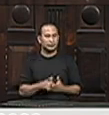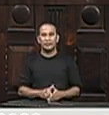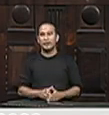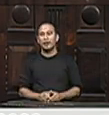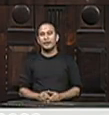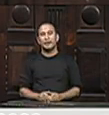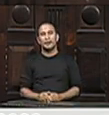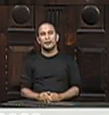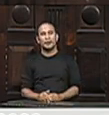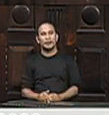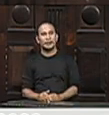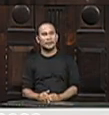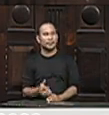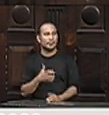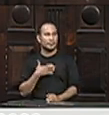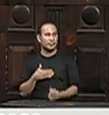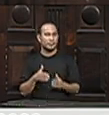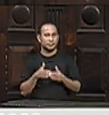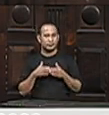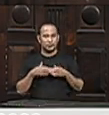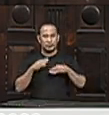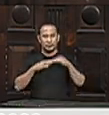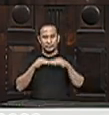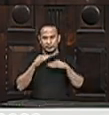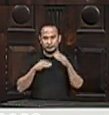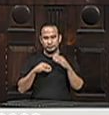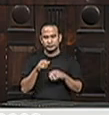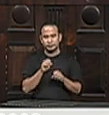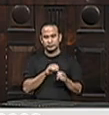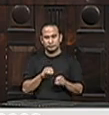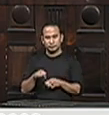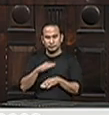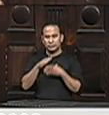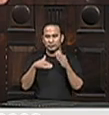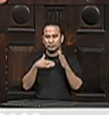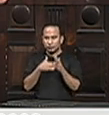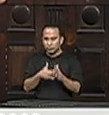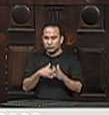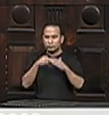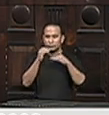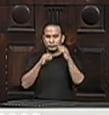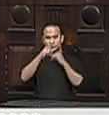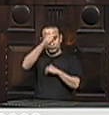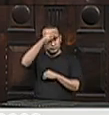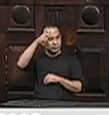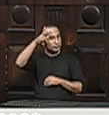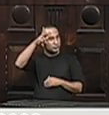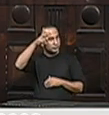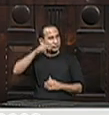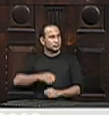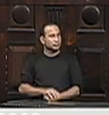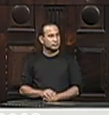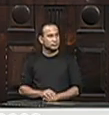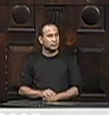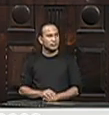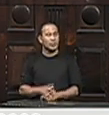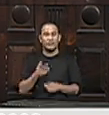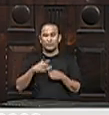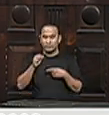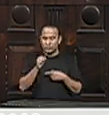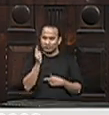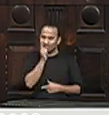com essa mudança. Porque os debates têm sido intensos, mas pelo menos têm alcançado um